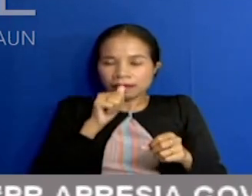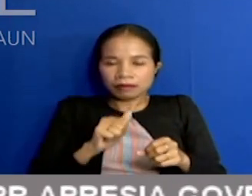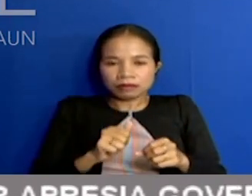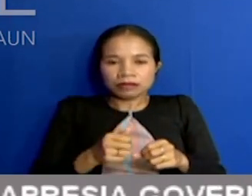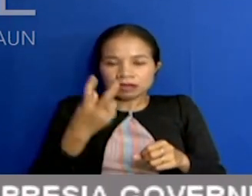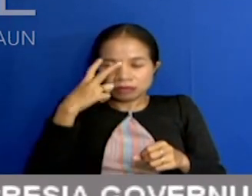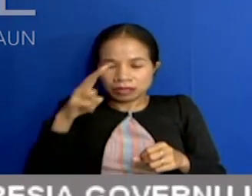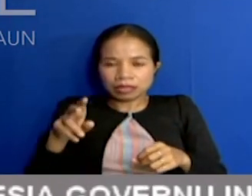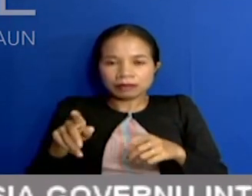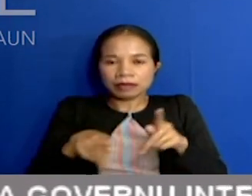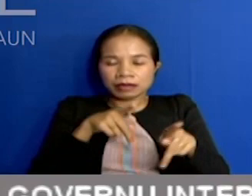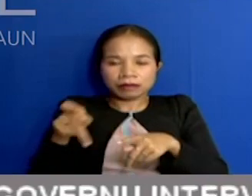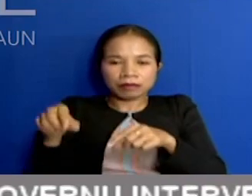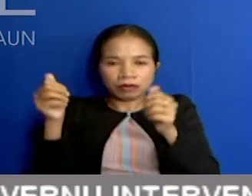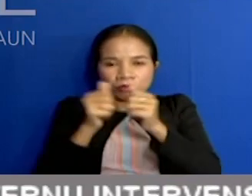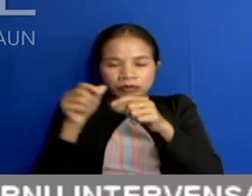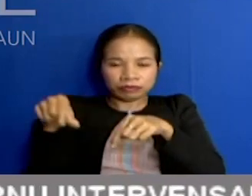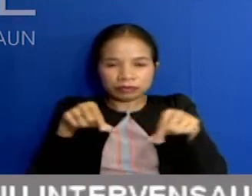trata assunto hemorreficiência.